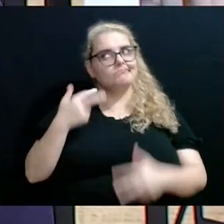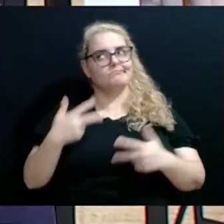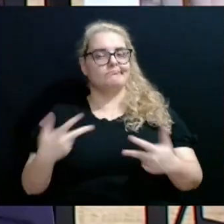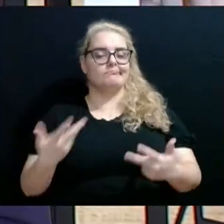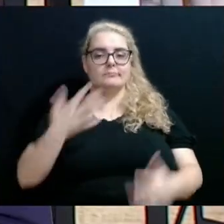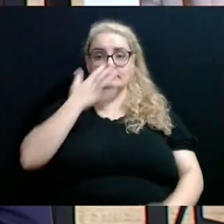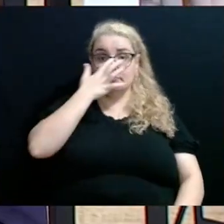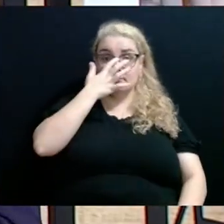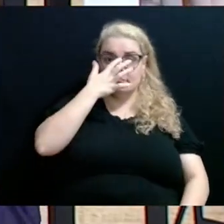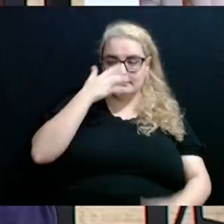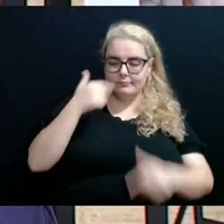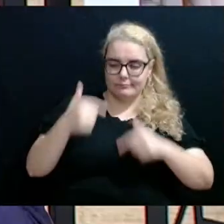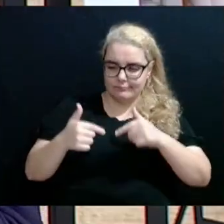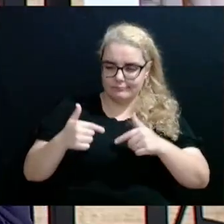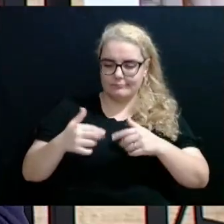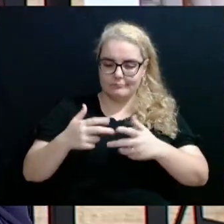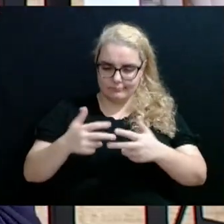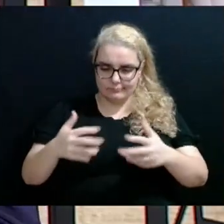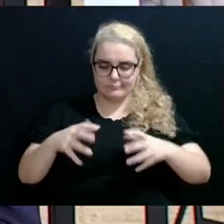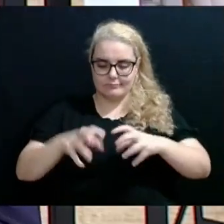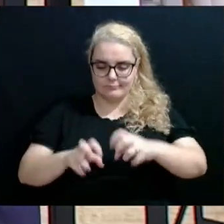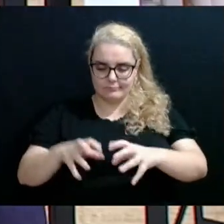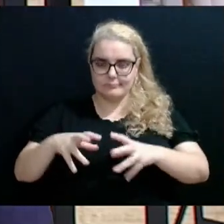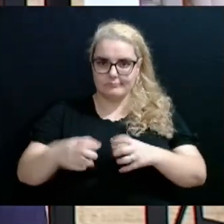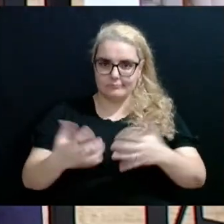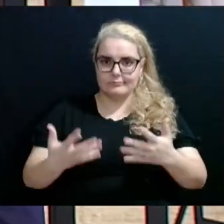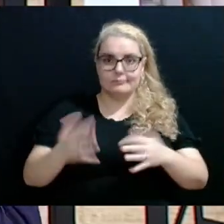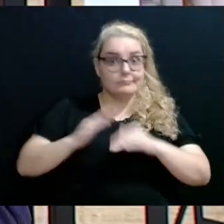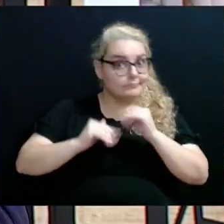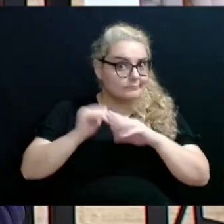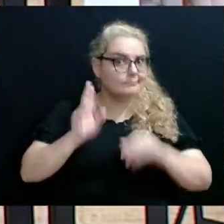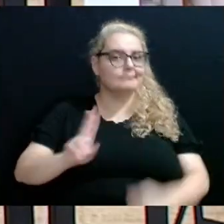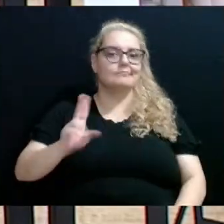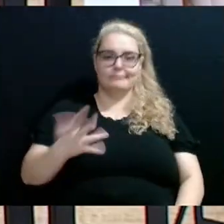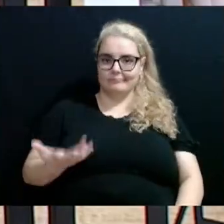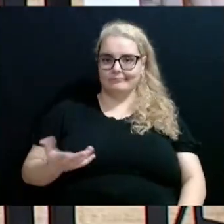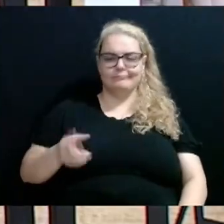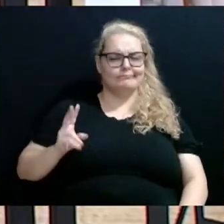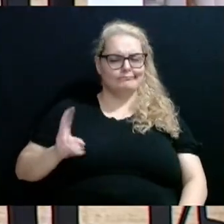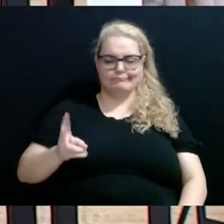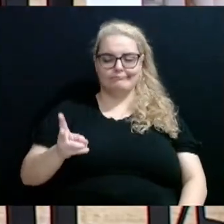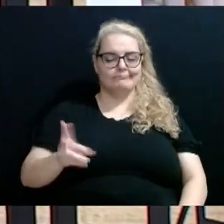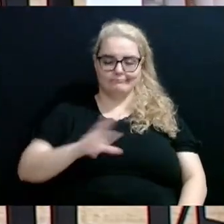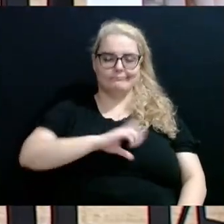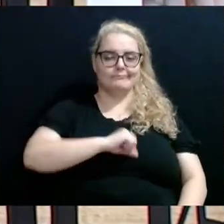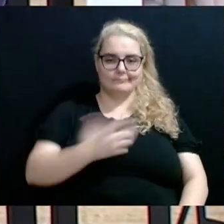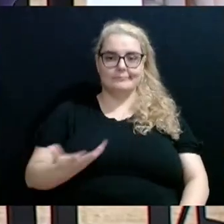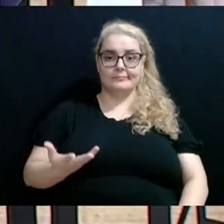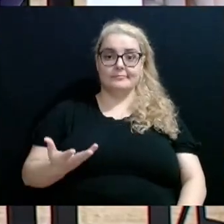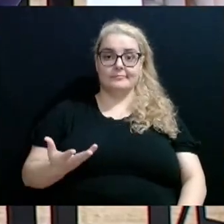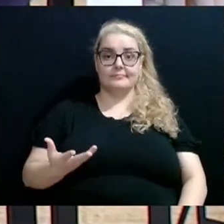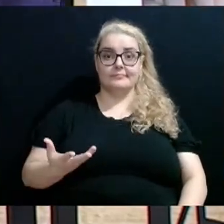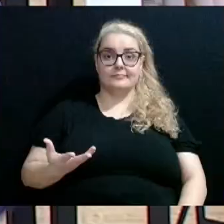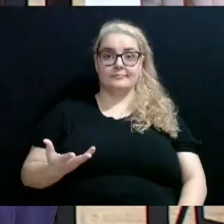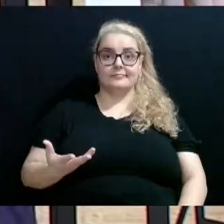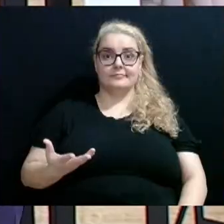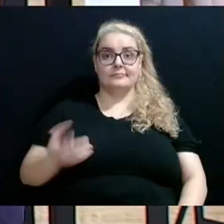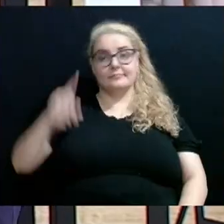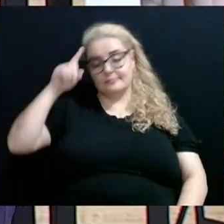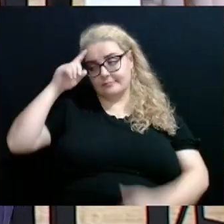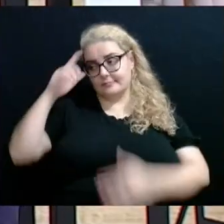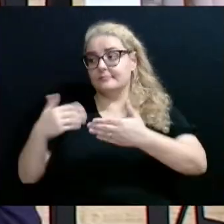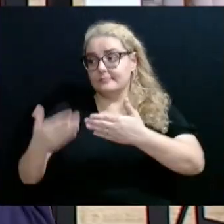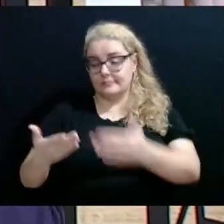trabalho manual. A minha vida inteira eu gostei disso, né? Então, eu trouxe isso para a minha rotina ali dos